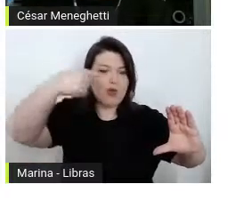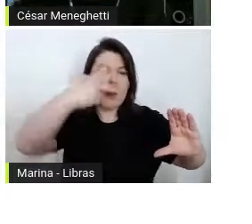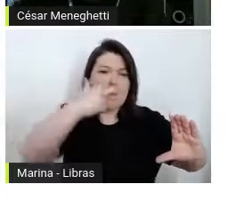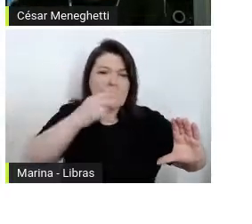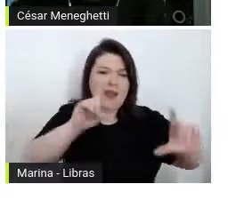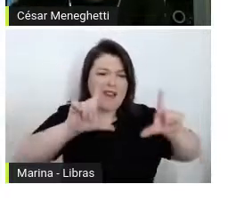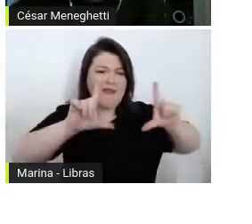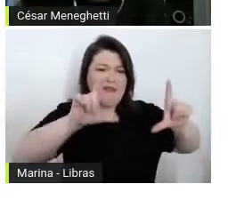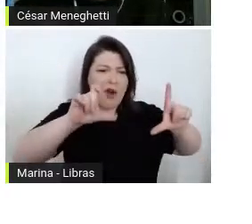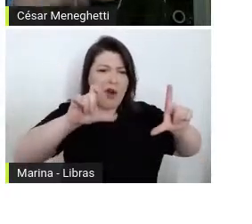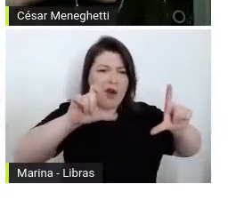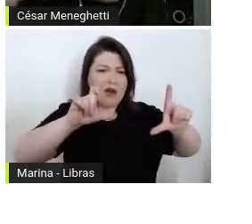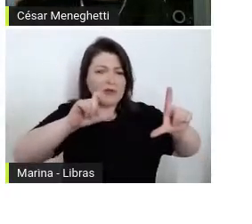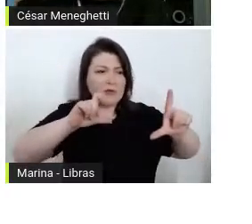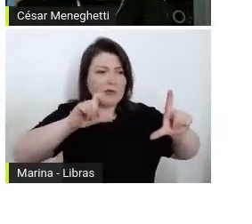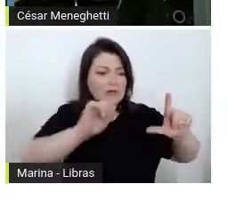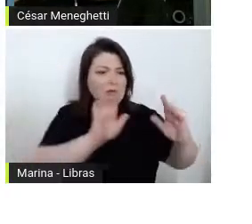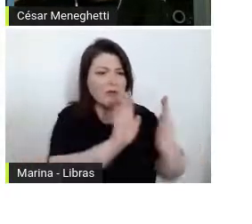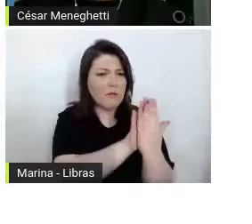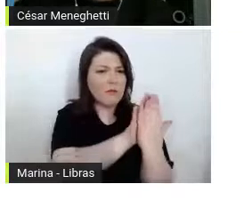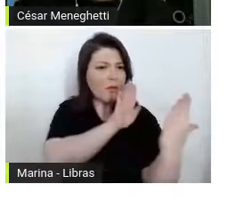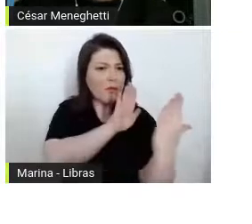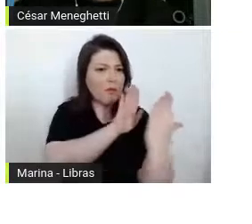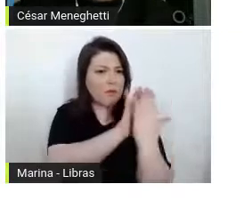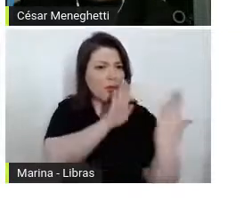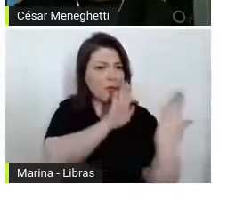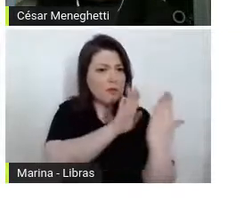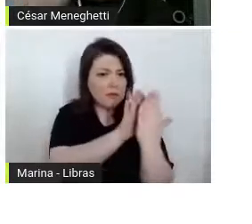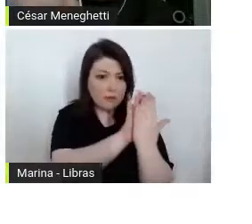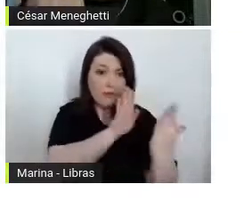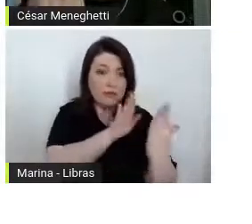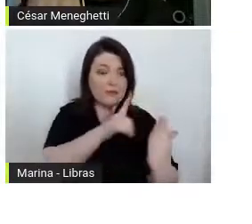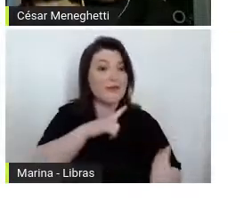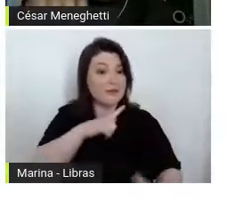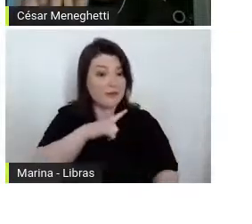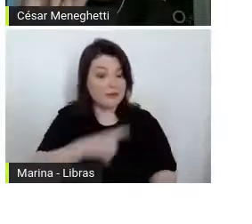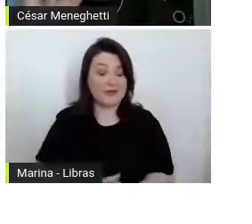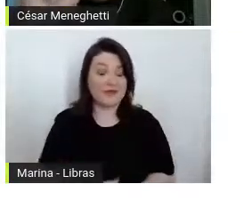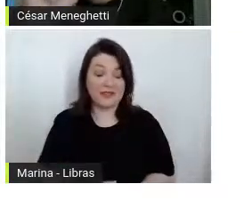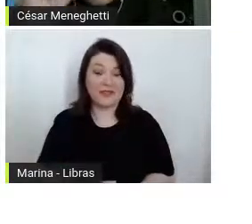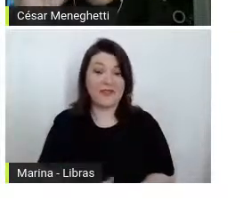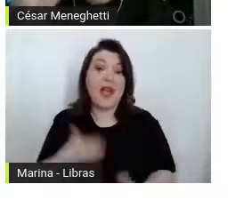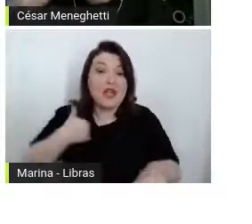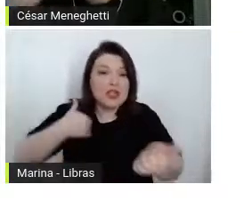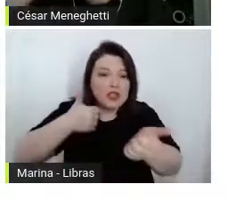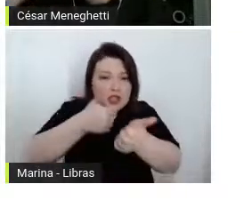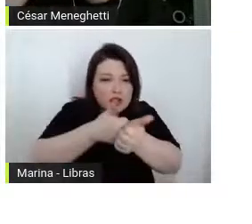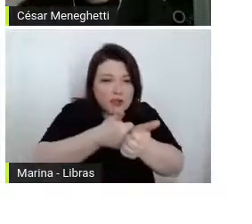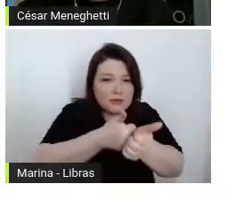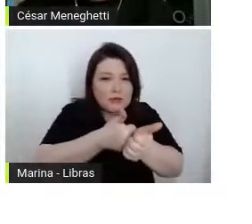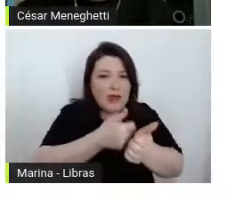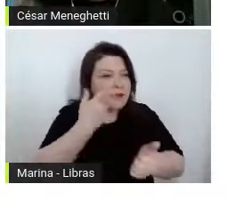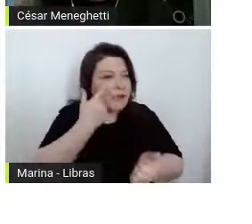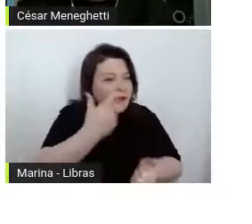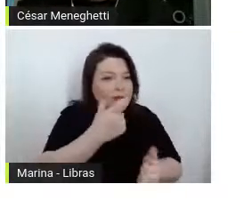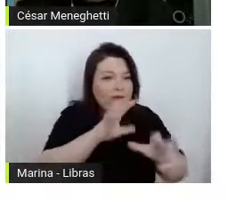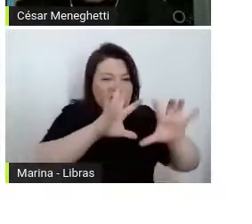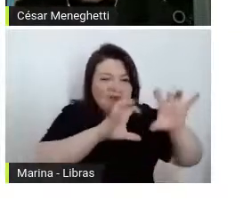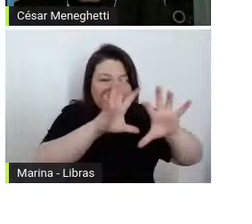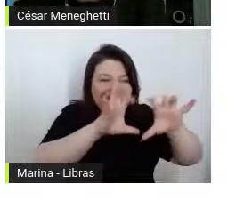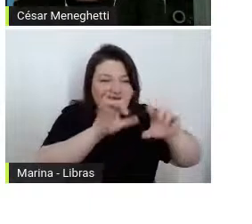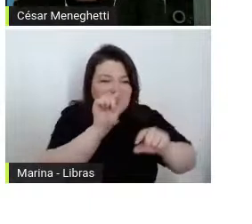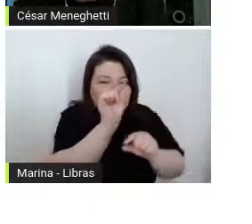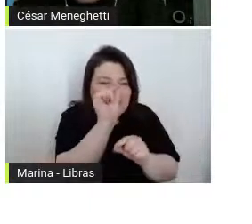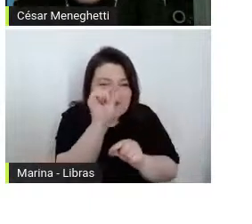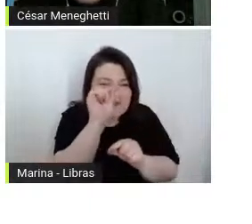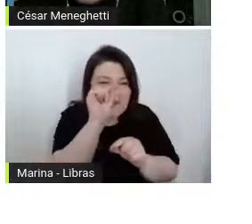infinito. E dava também outras coisas. Então, de perto você via o pixel da TV, esse tipo de